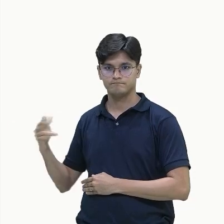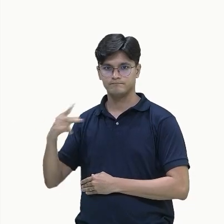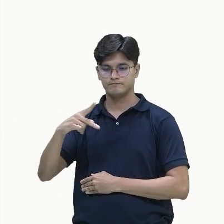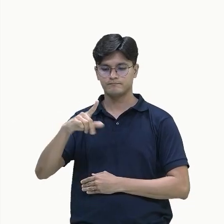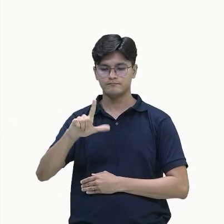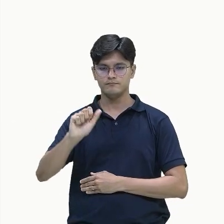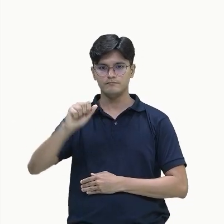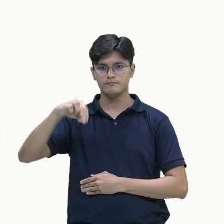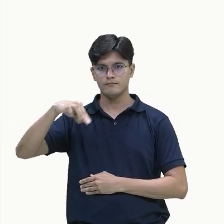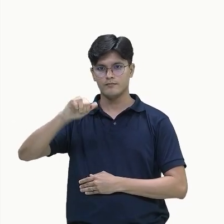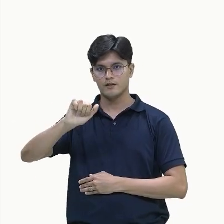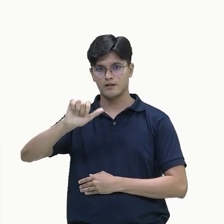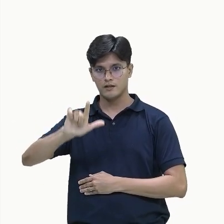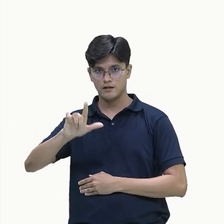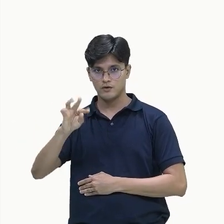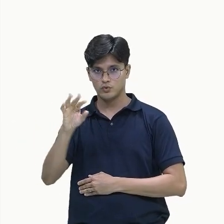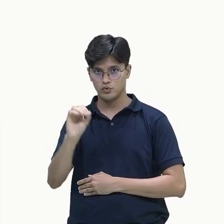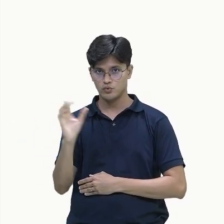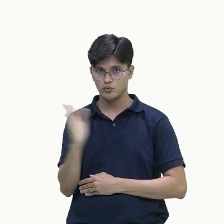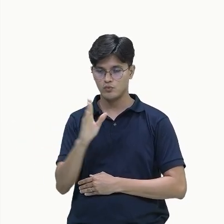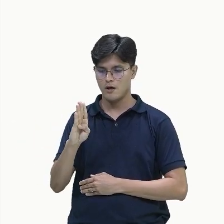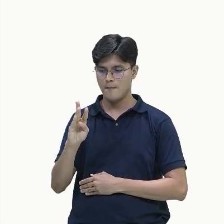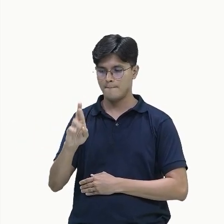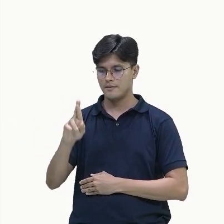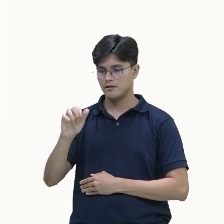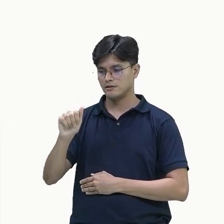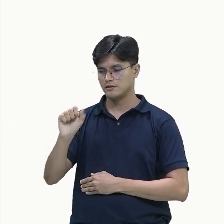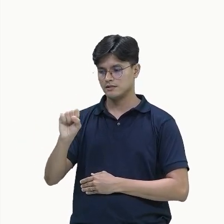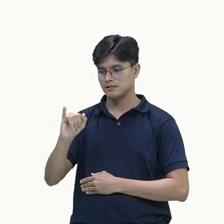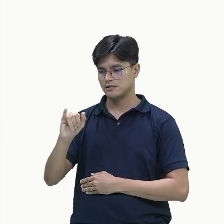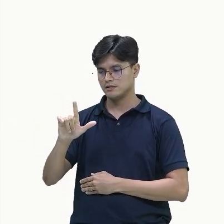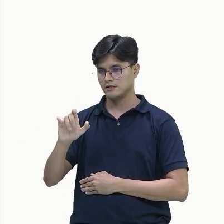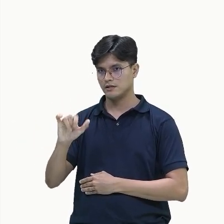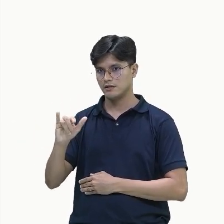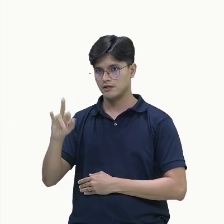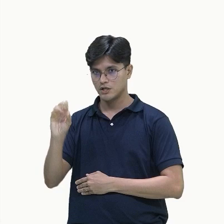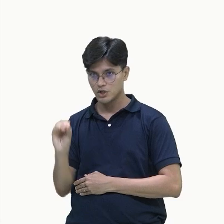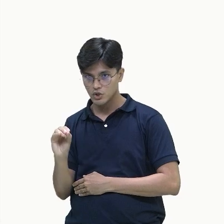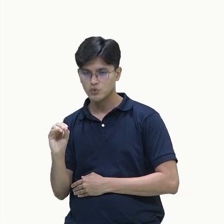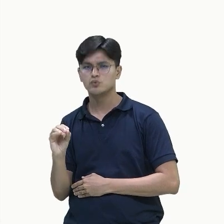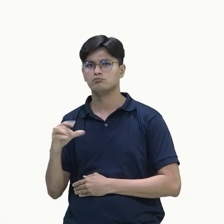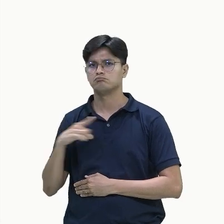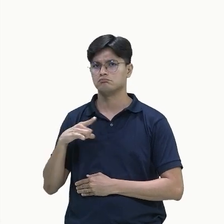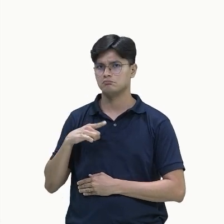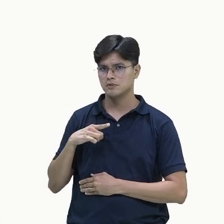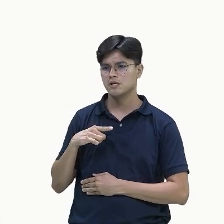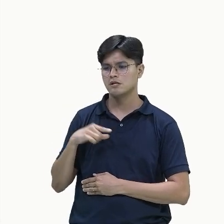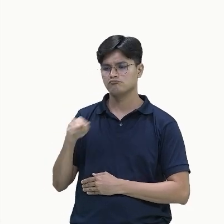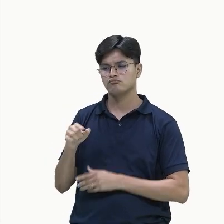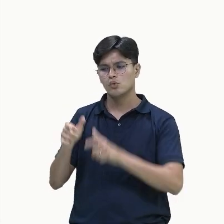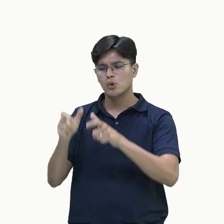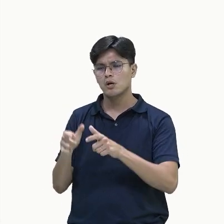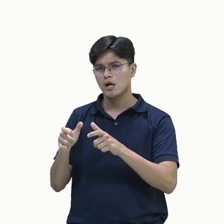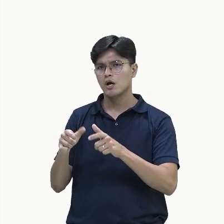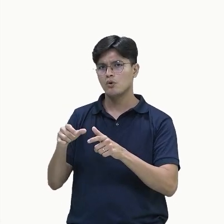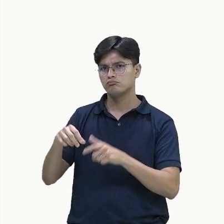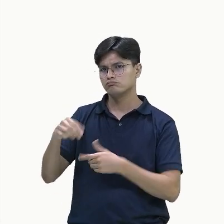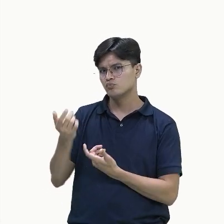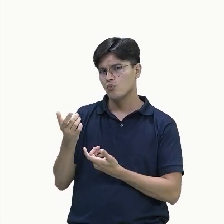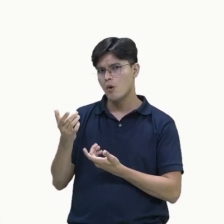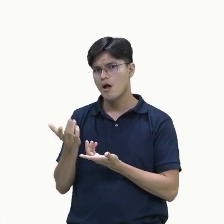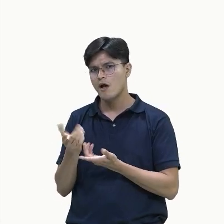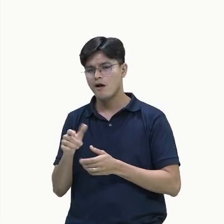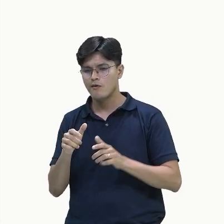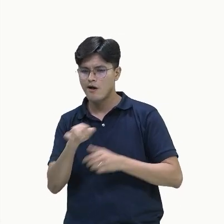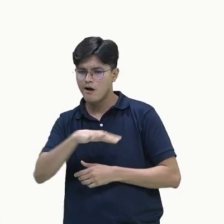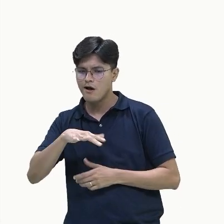vasta região aí, principalmente, né, parte do norte e nordeste, o planalto central, a planície